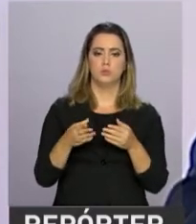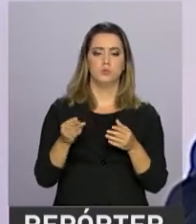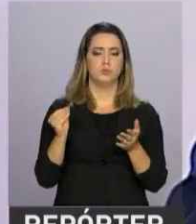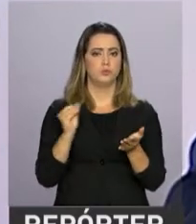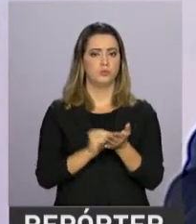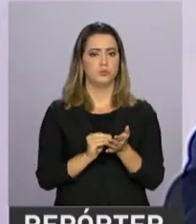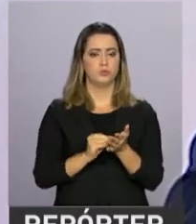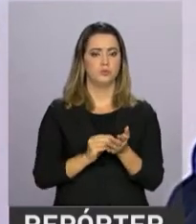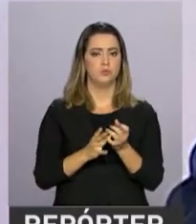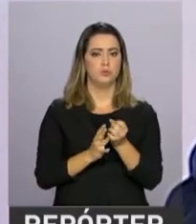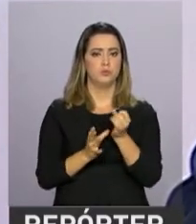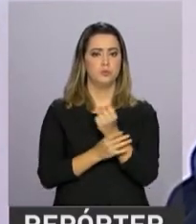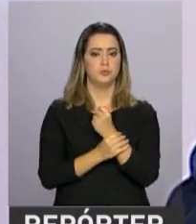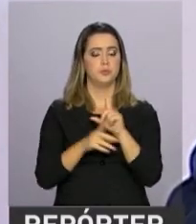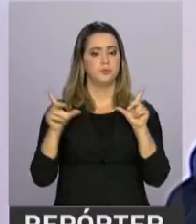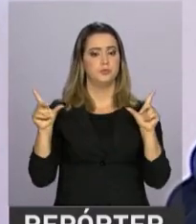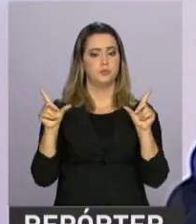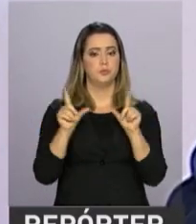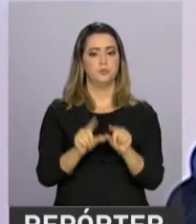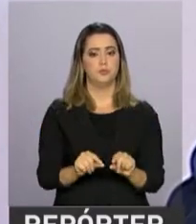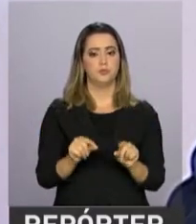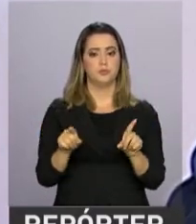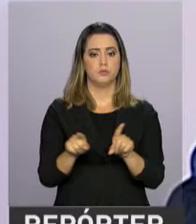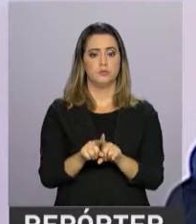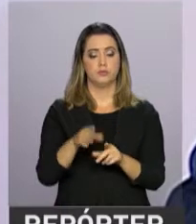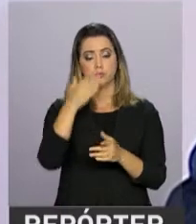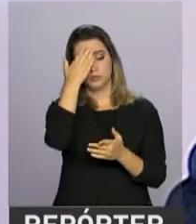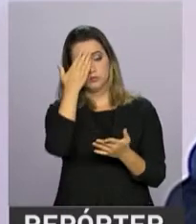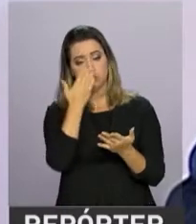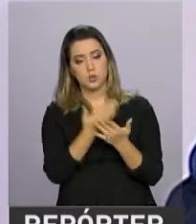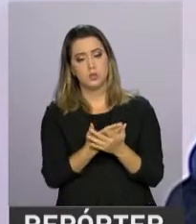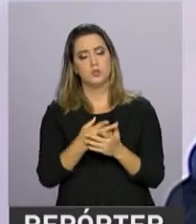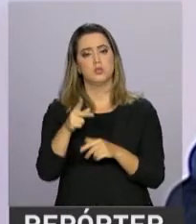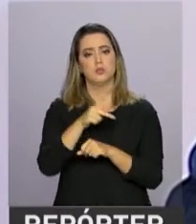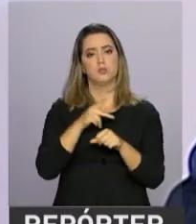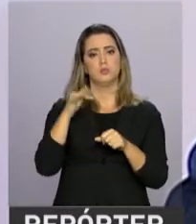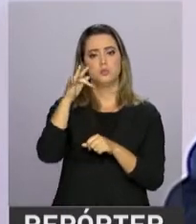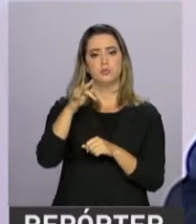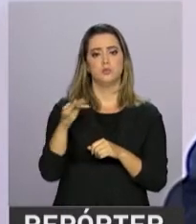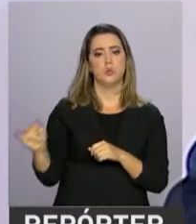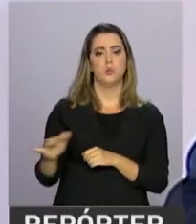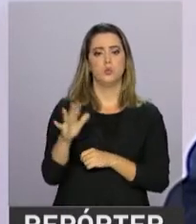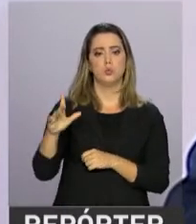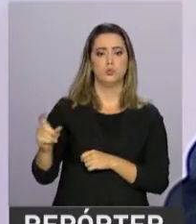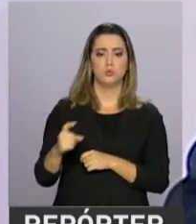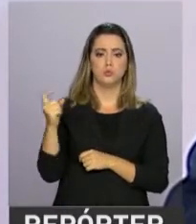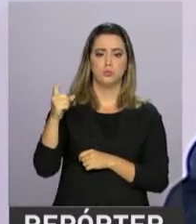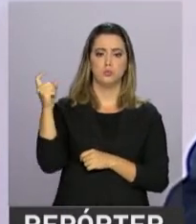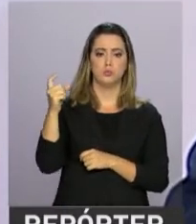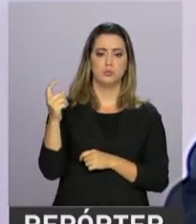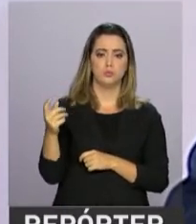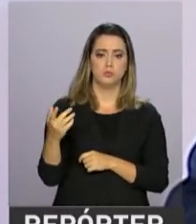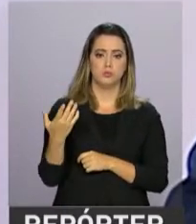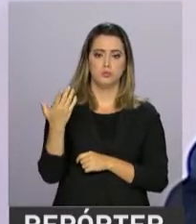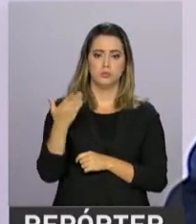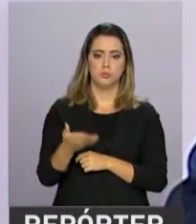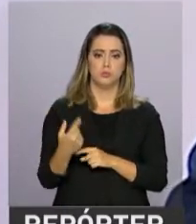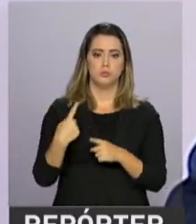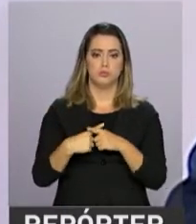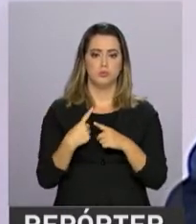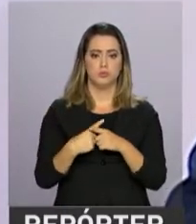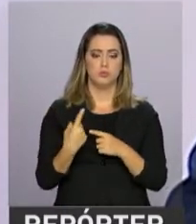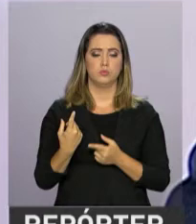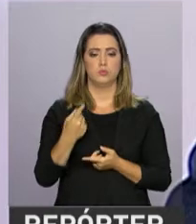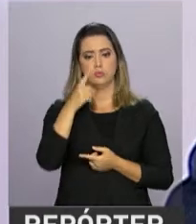insegurança, queda da confiança na sustentabilidade futura do Estado. Aumento de juros, em virtude do aumento